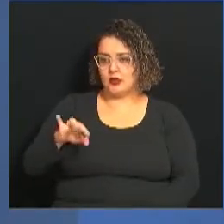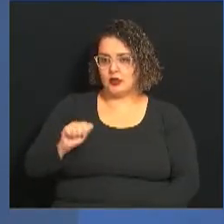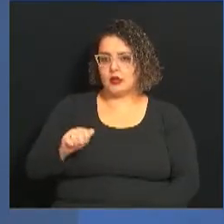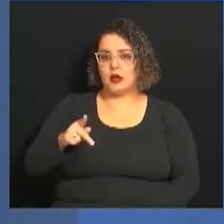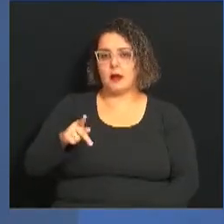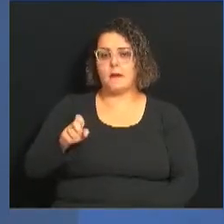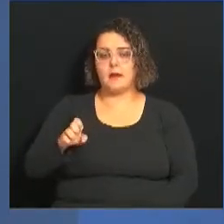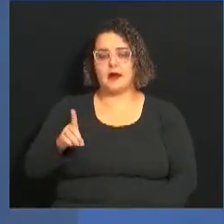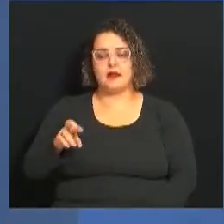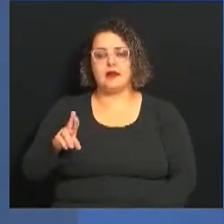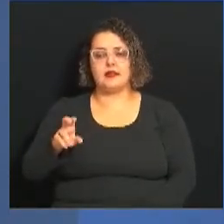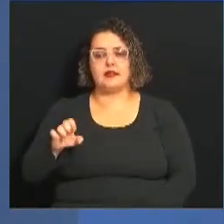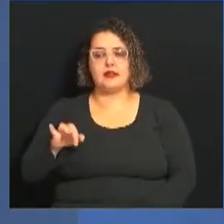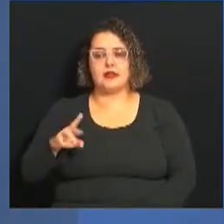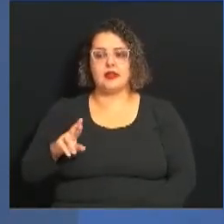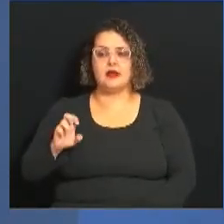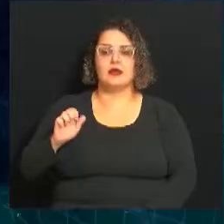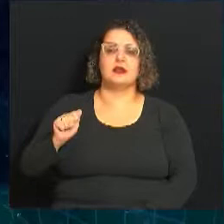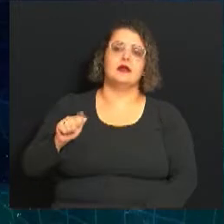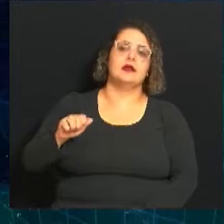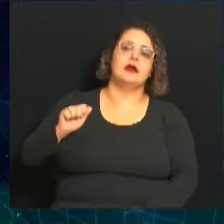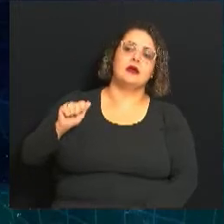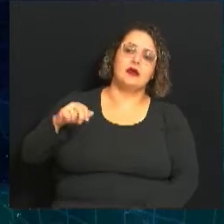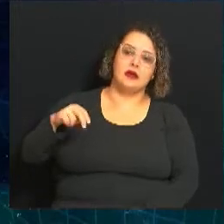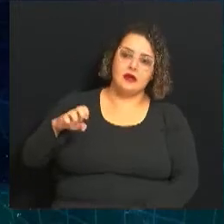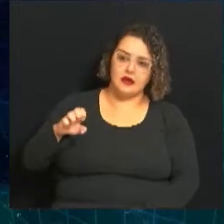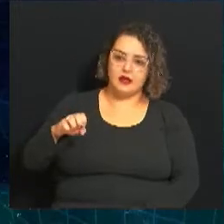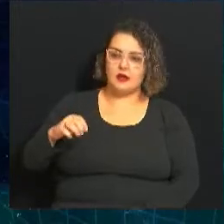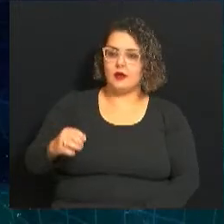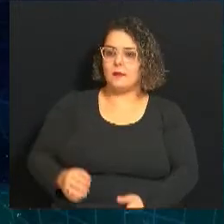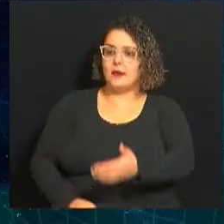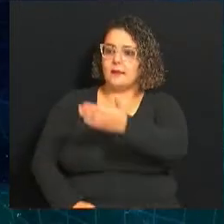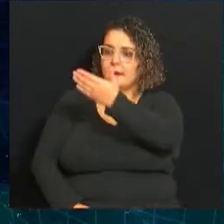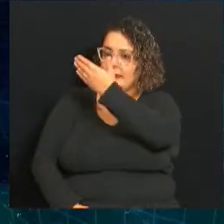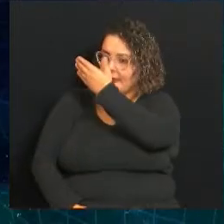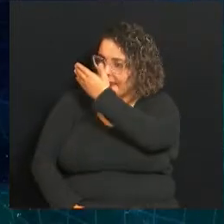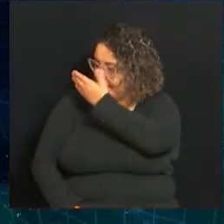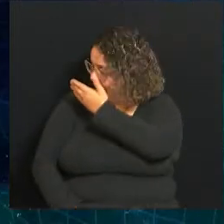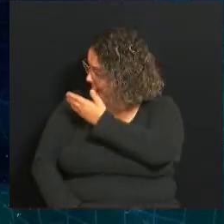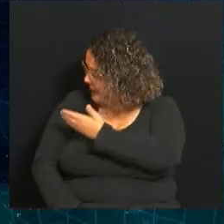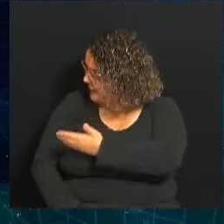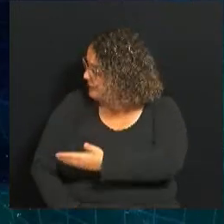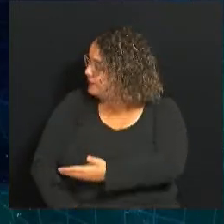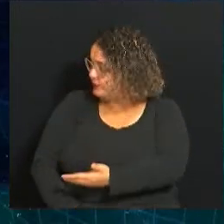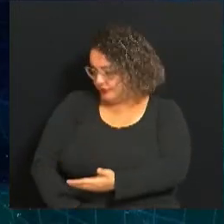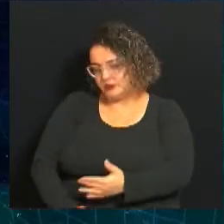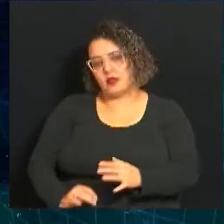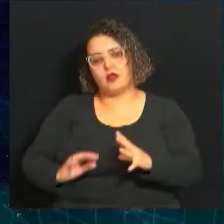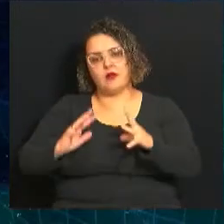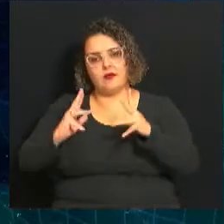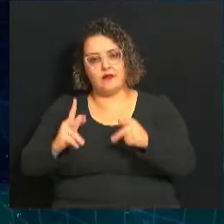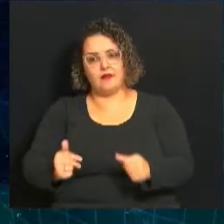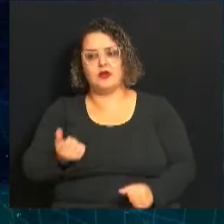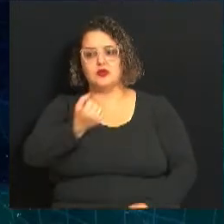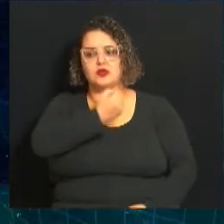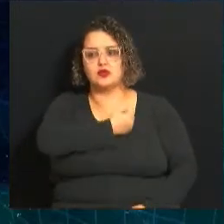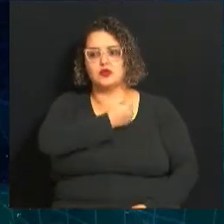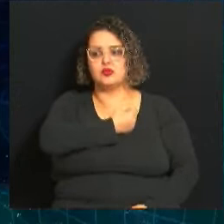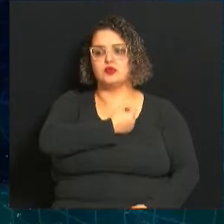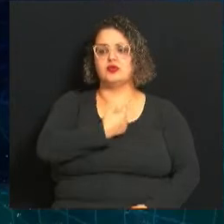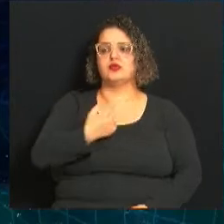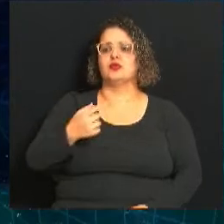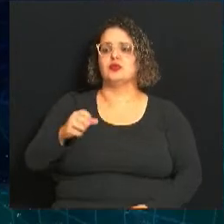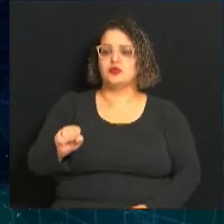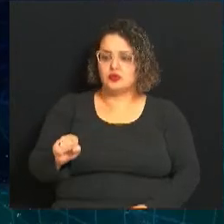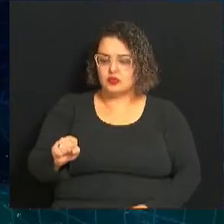Posse, Engenheiro Coelho, Morungaba e Olambra, que há muito tempo aí mantém o número de 18 óbitos